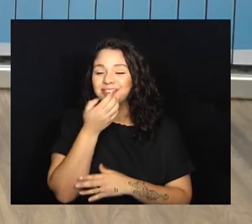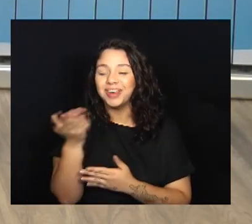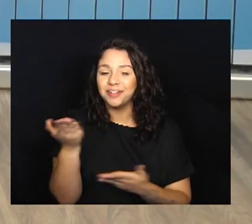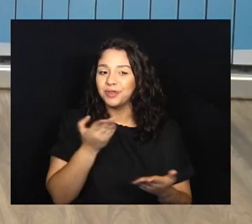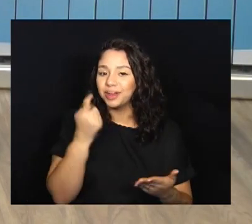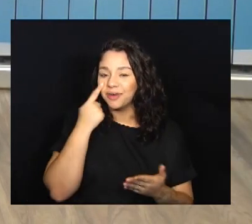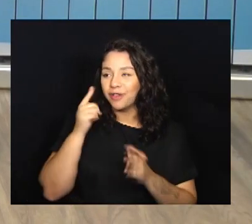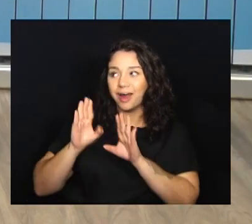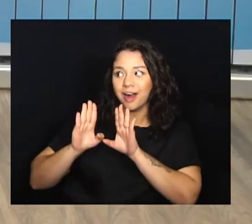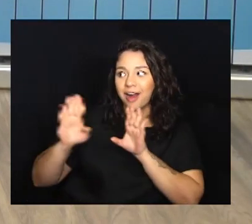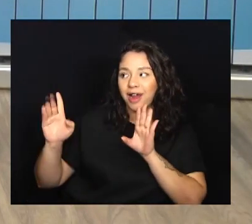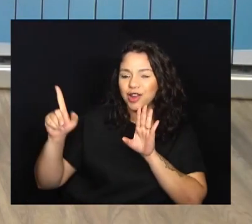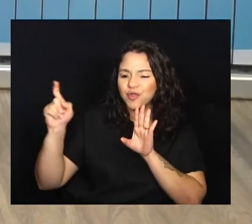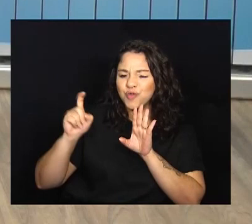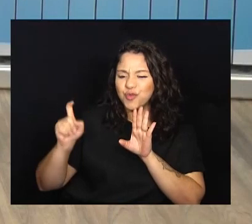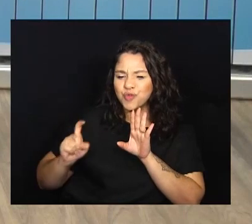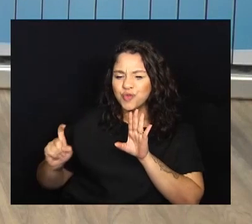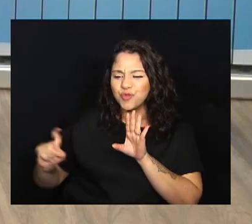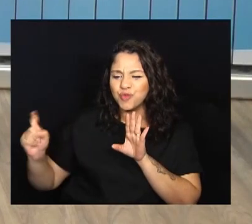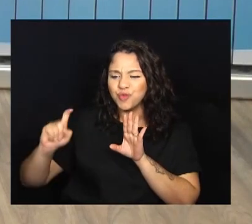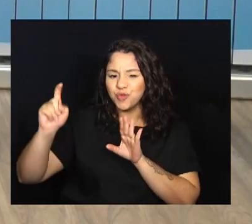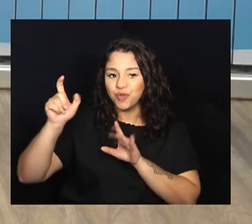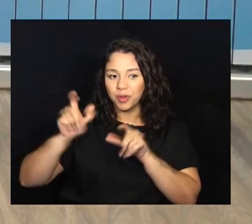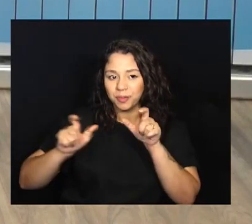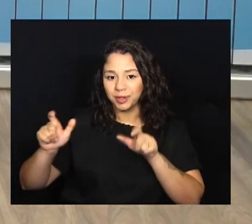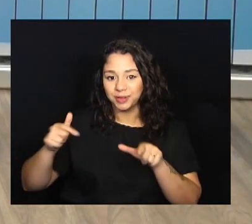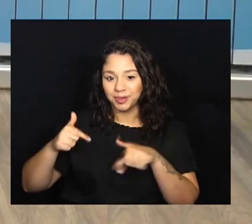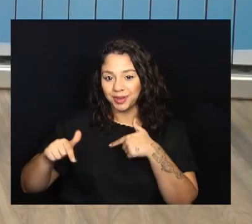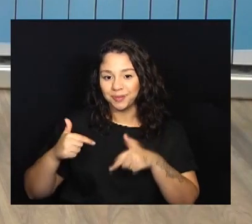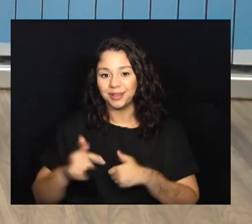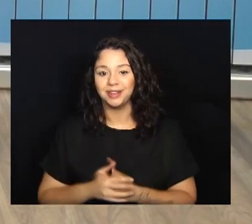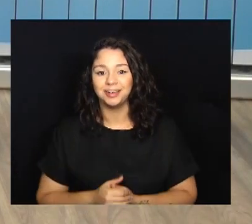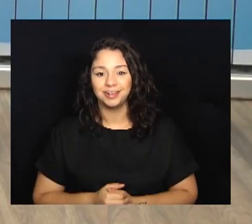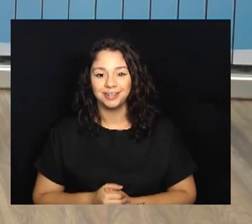parede toda bonitona e um pessoal trabalhando, hein?